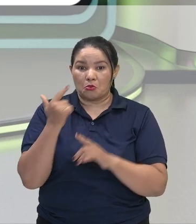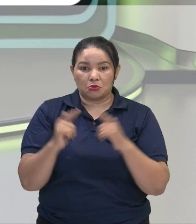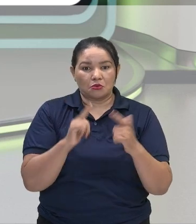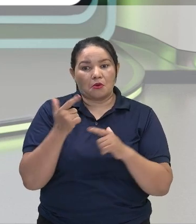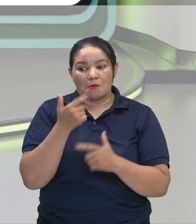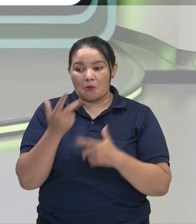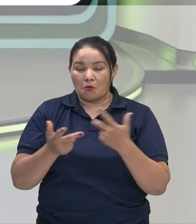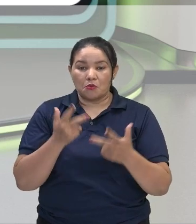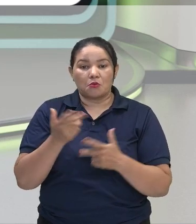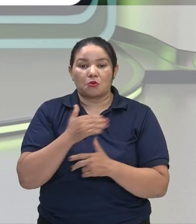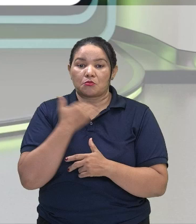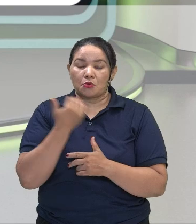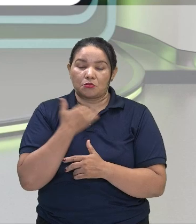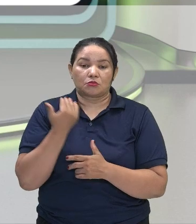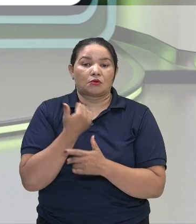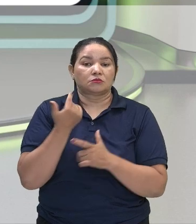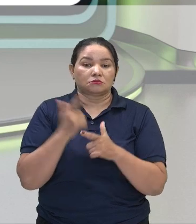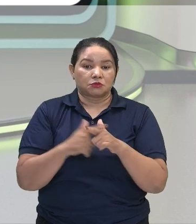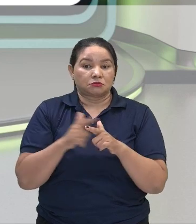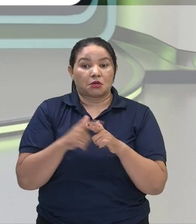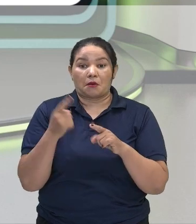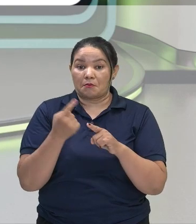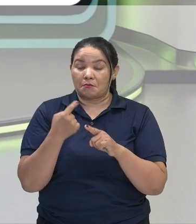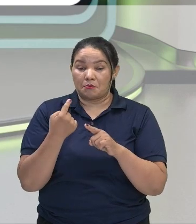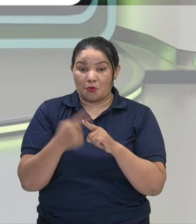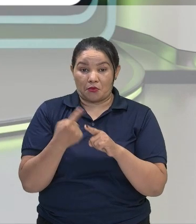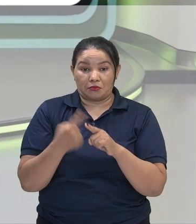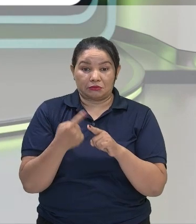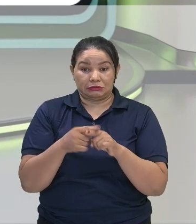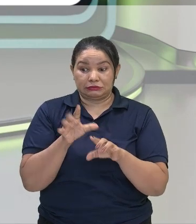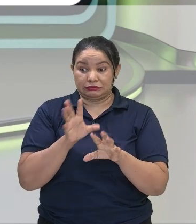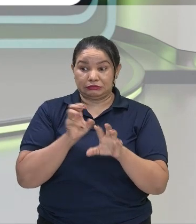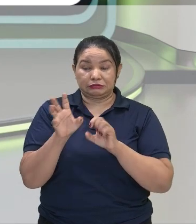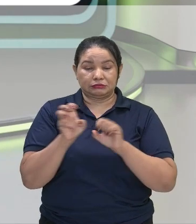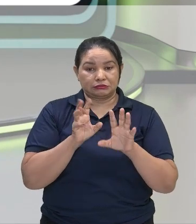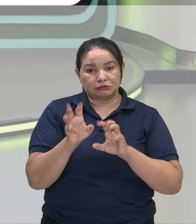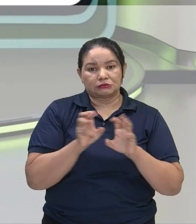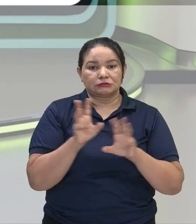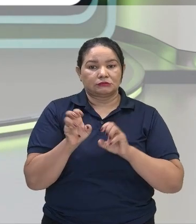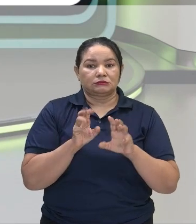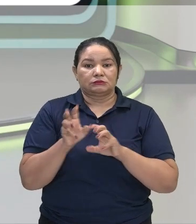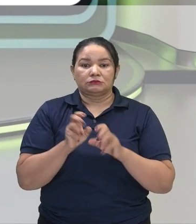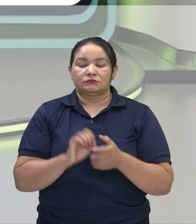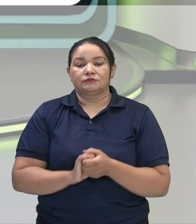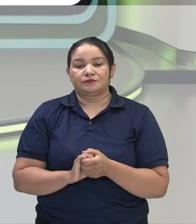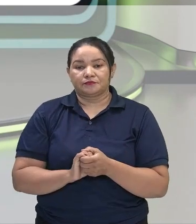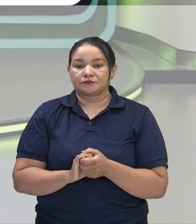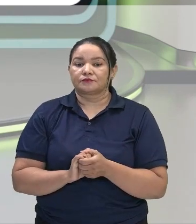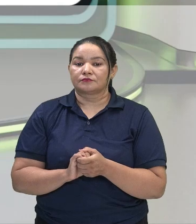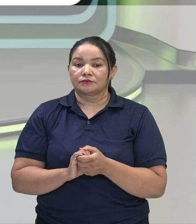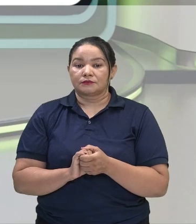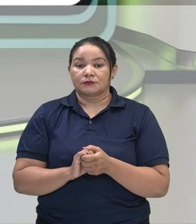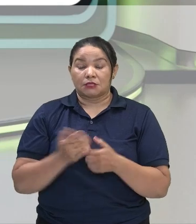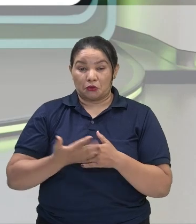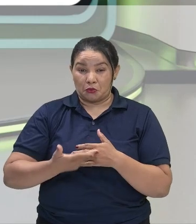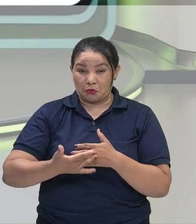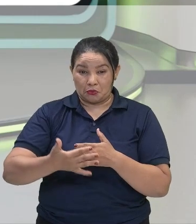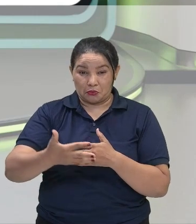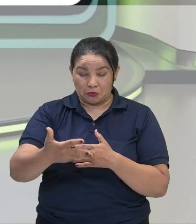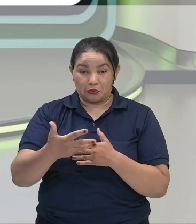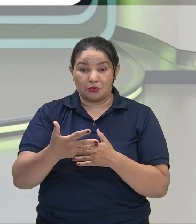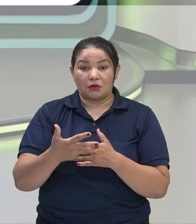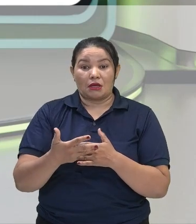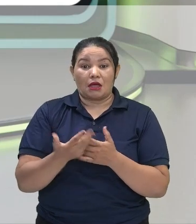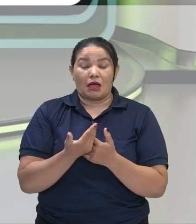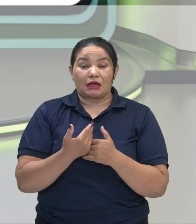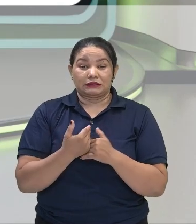morreram por outras questões aí da radiação, tá? A gente vê aqui um impacto a longo prazo, né? Que foi o aumento de câncer